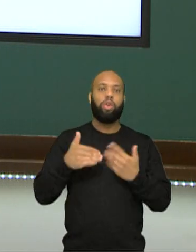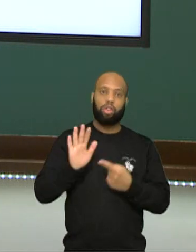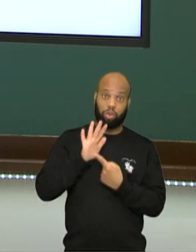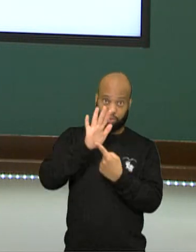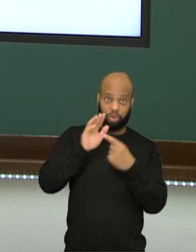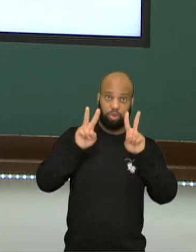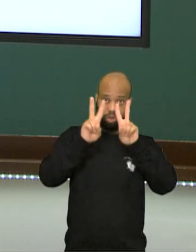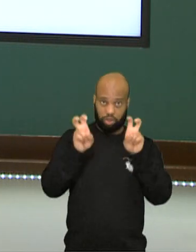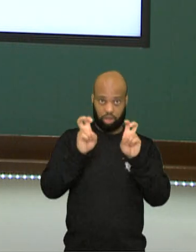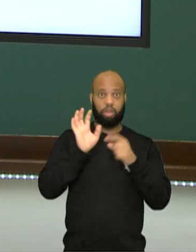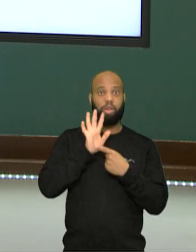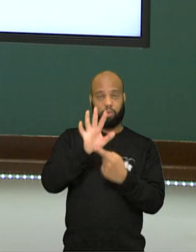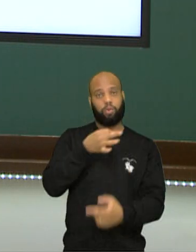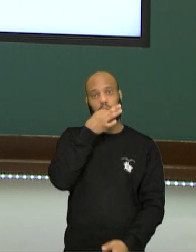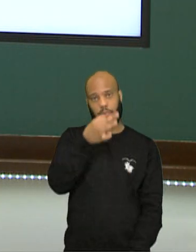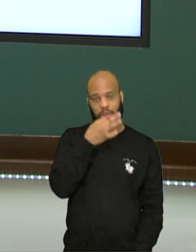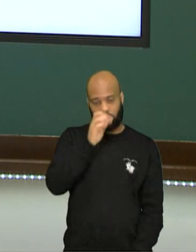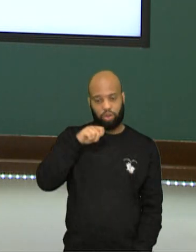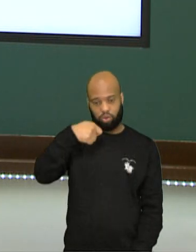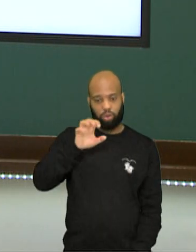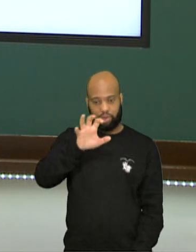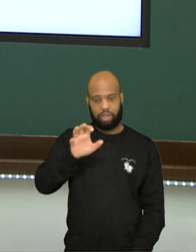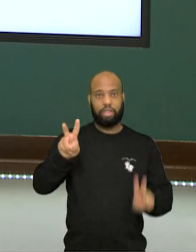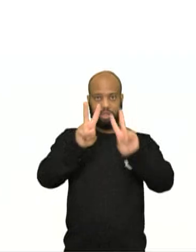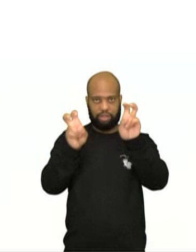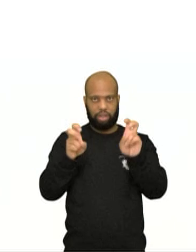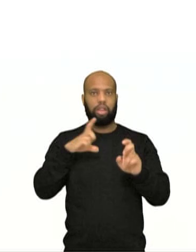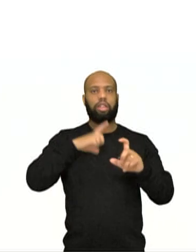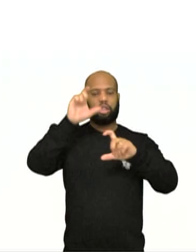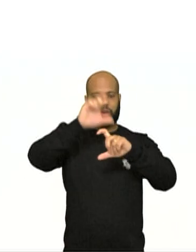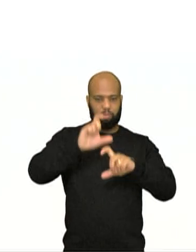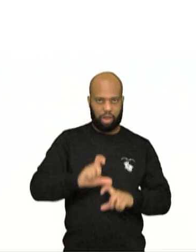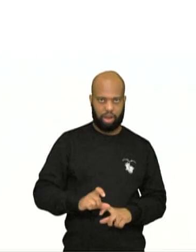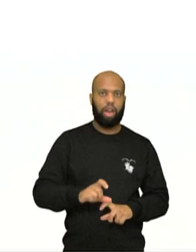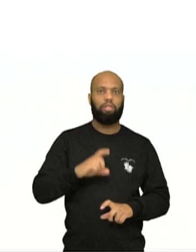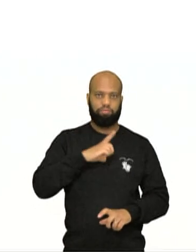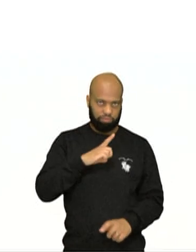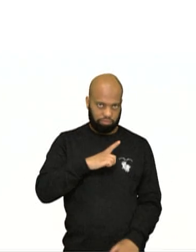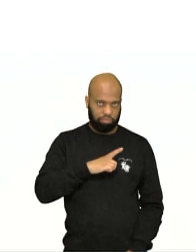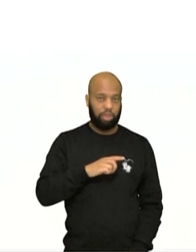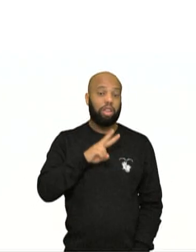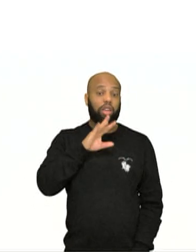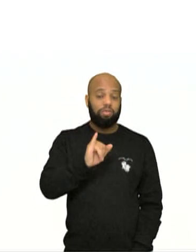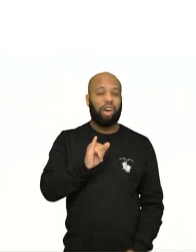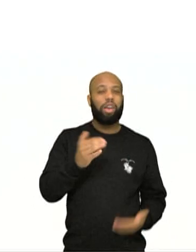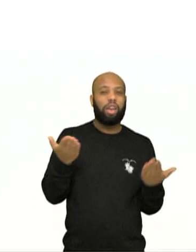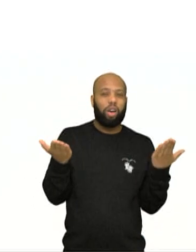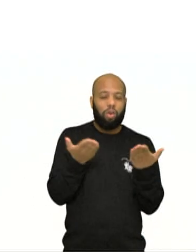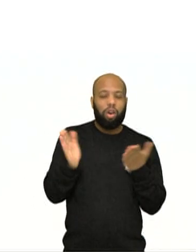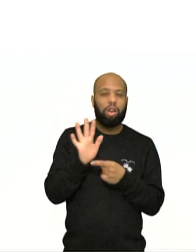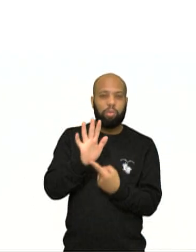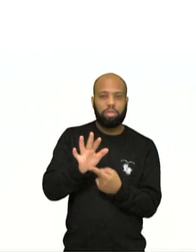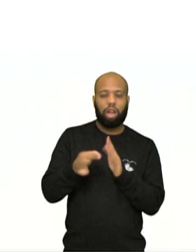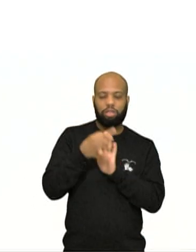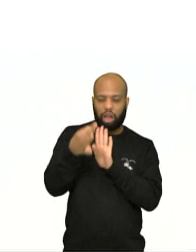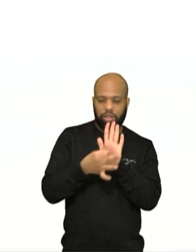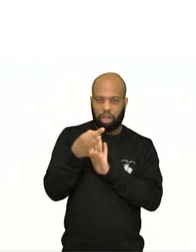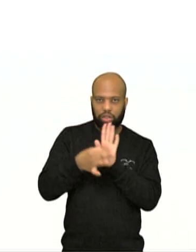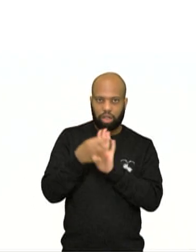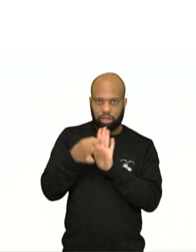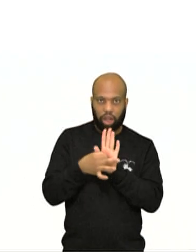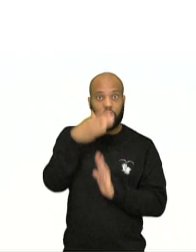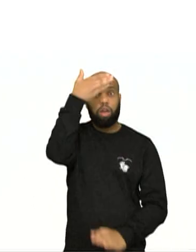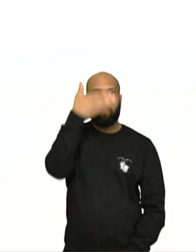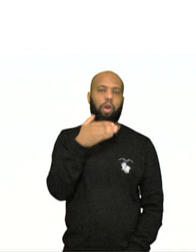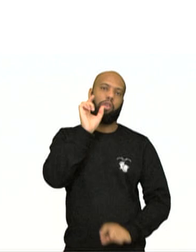tema, mostrado a opinião a respeito desse tema, os parágrafos intermediários apresentam argumentos que comprovam o